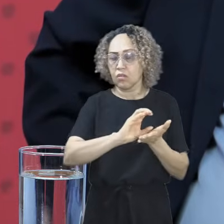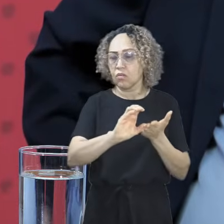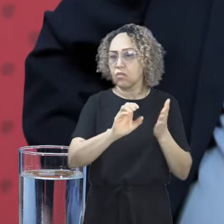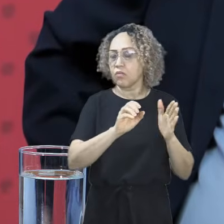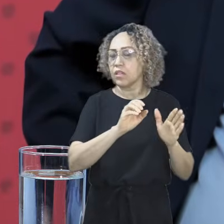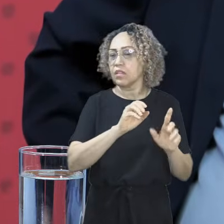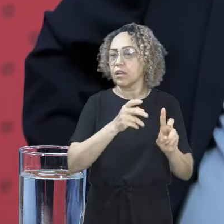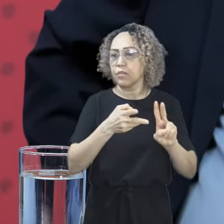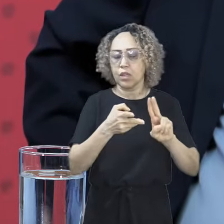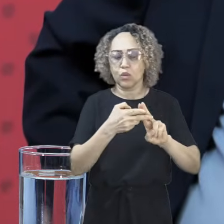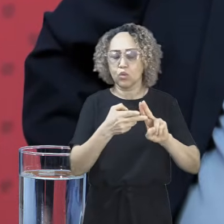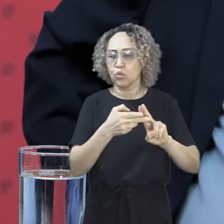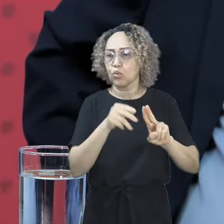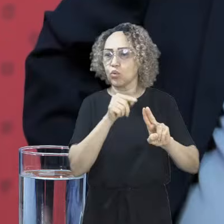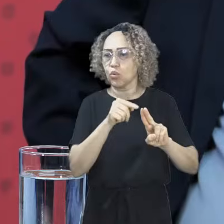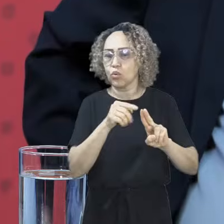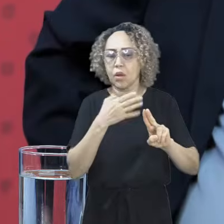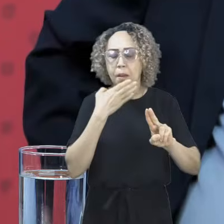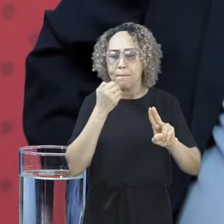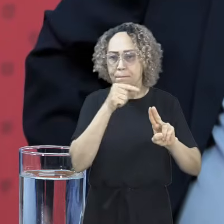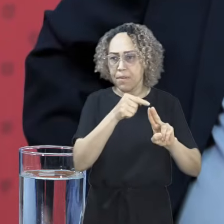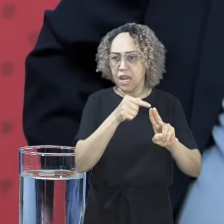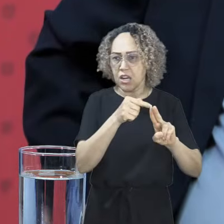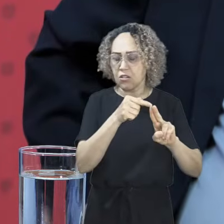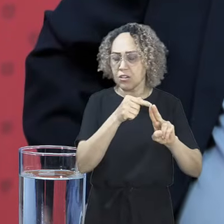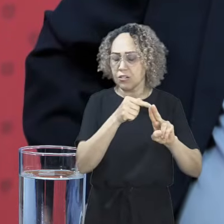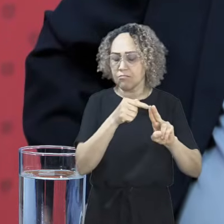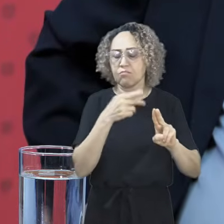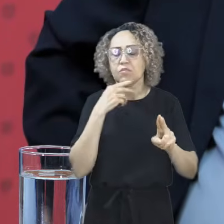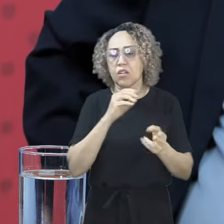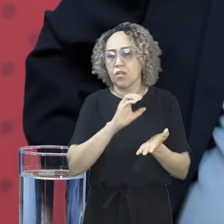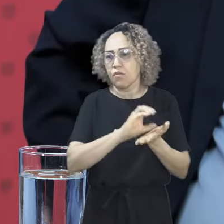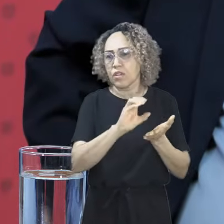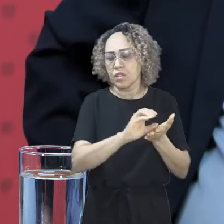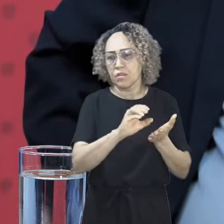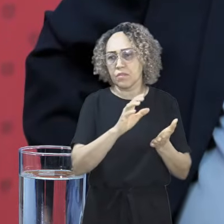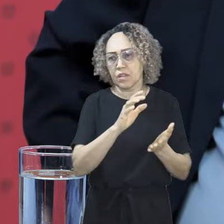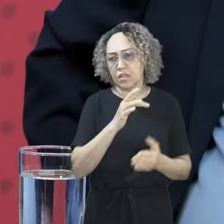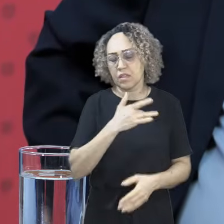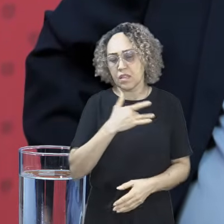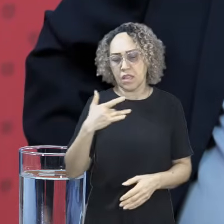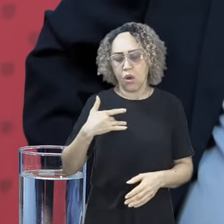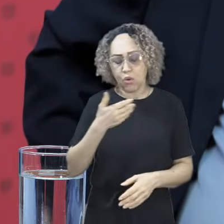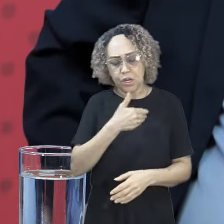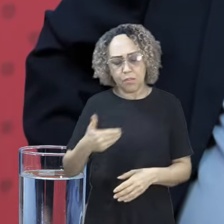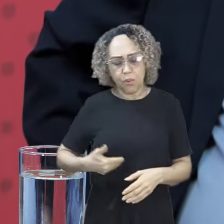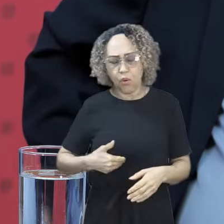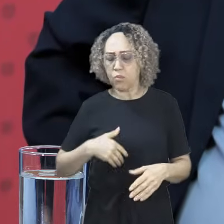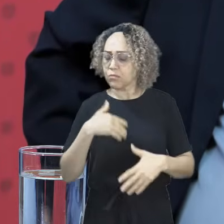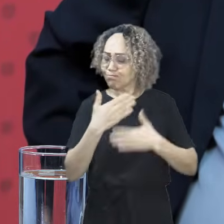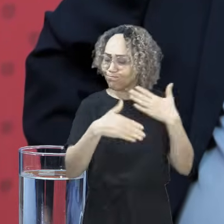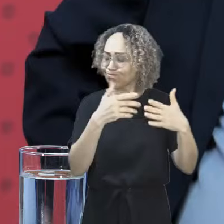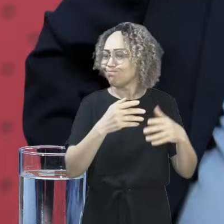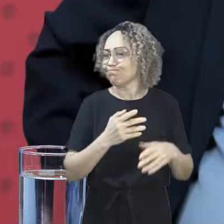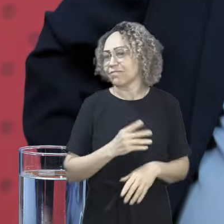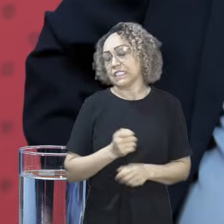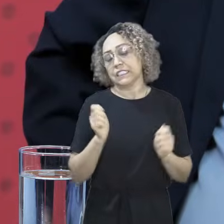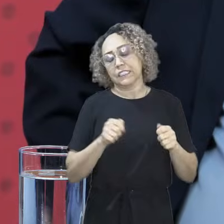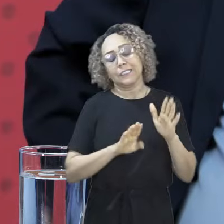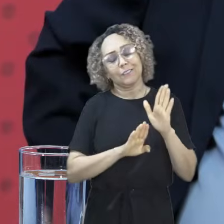de melhorarmos o financiamento da saúde pública, enfim, nós temos tantos temas